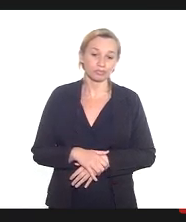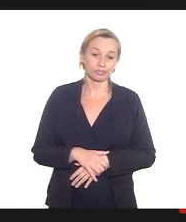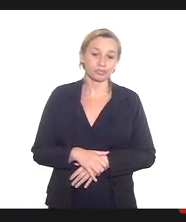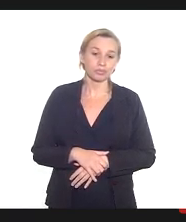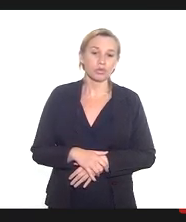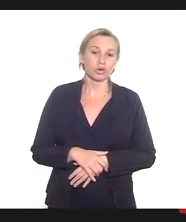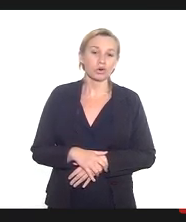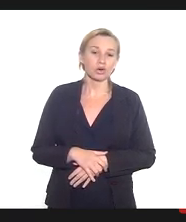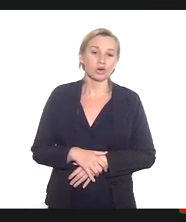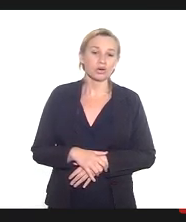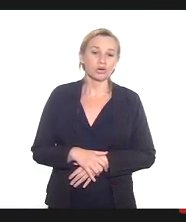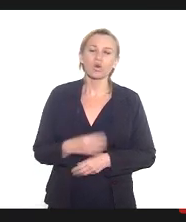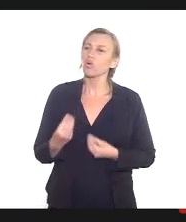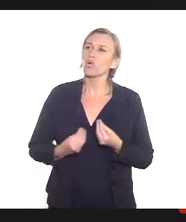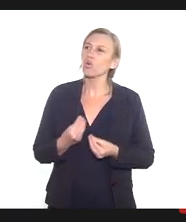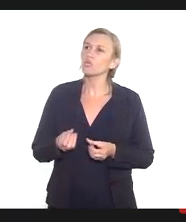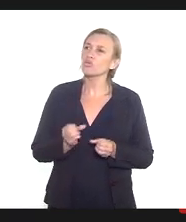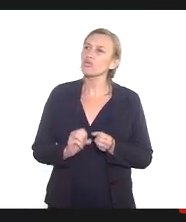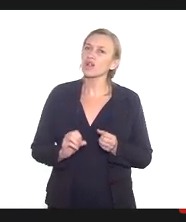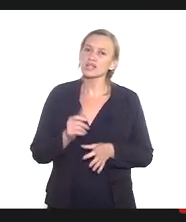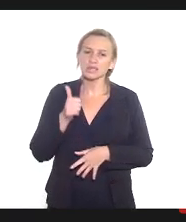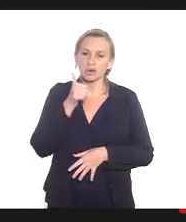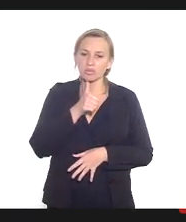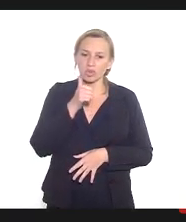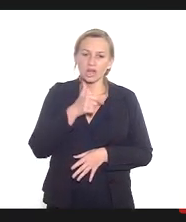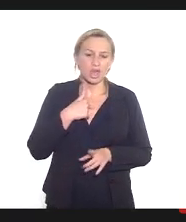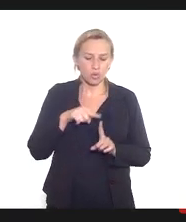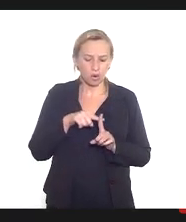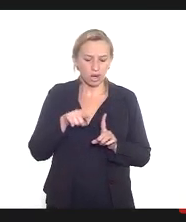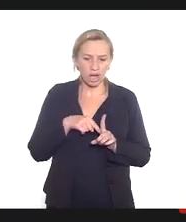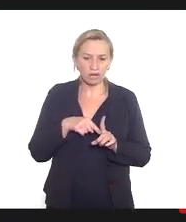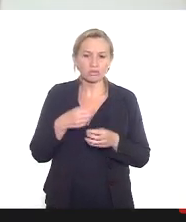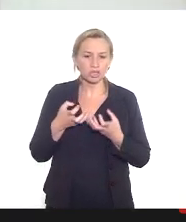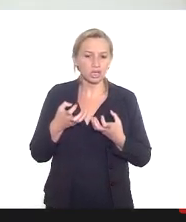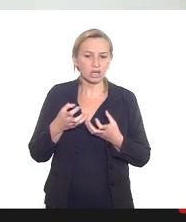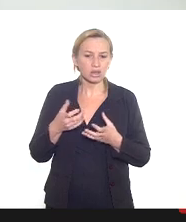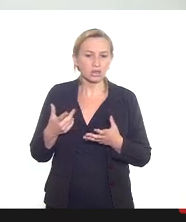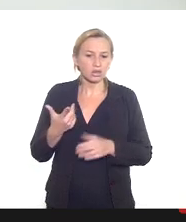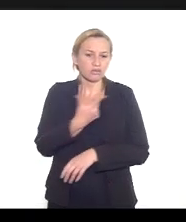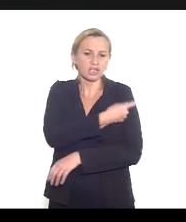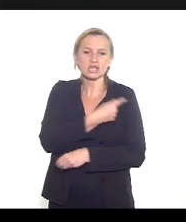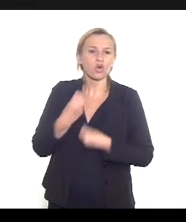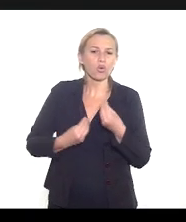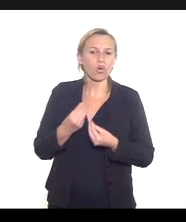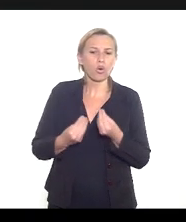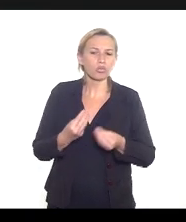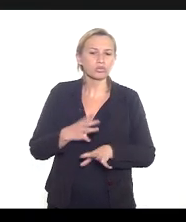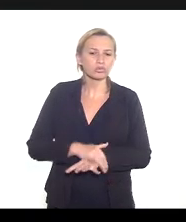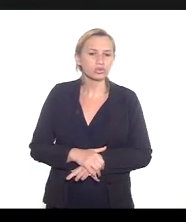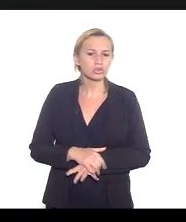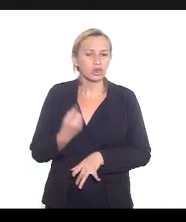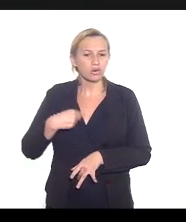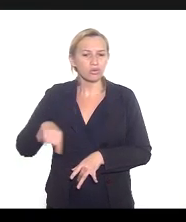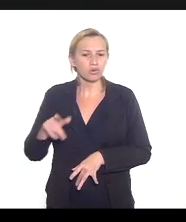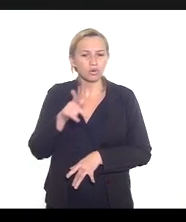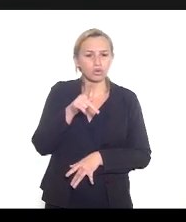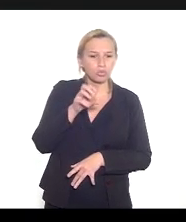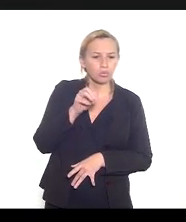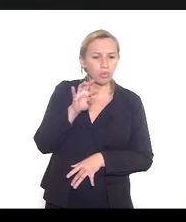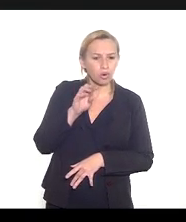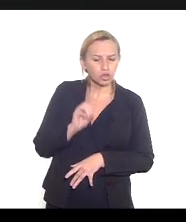eu te Ruela faz como eu tô grávida quero tomar vacina eu vou no posto de